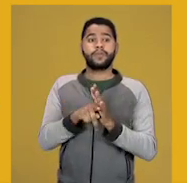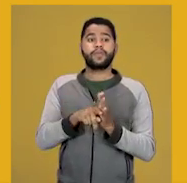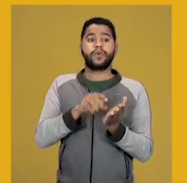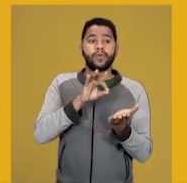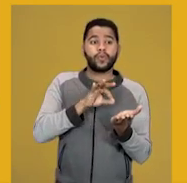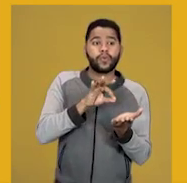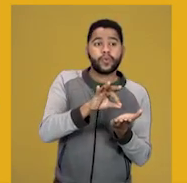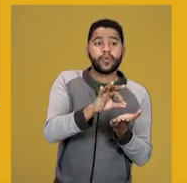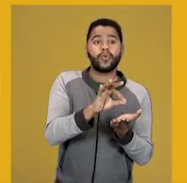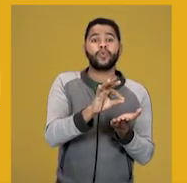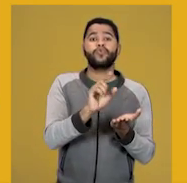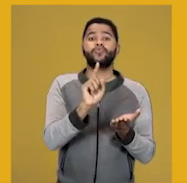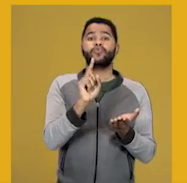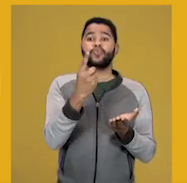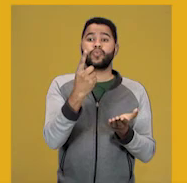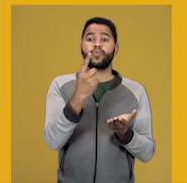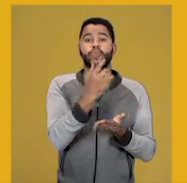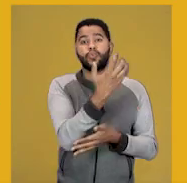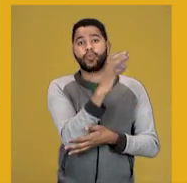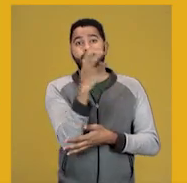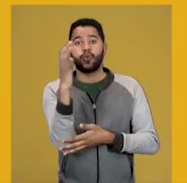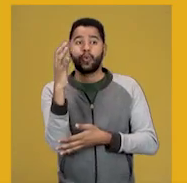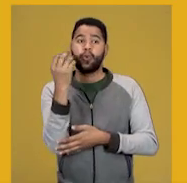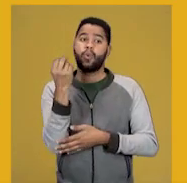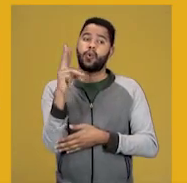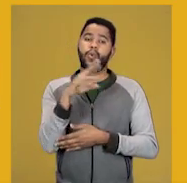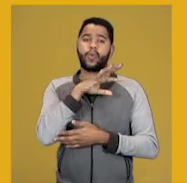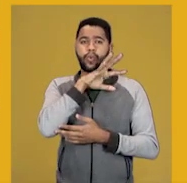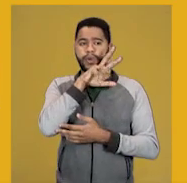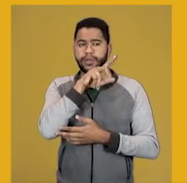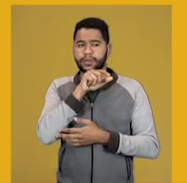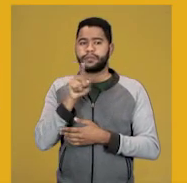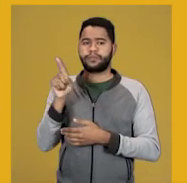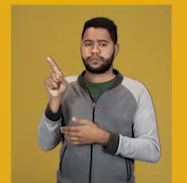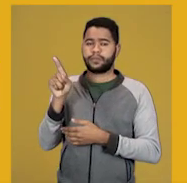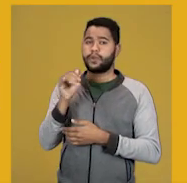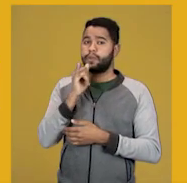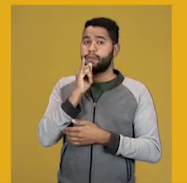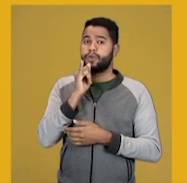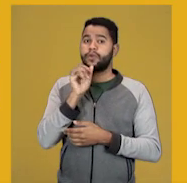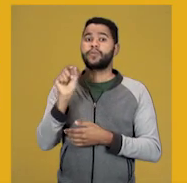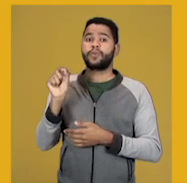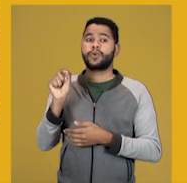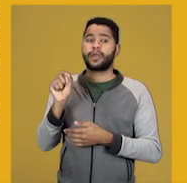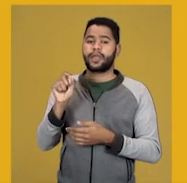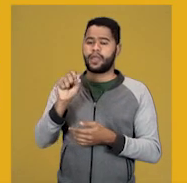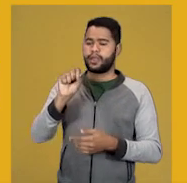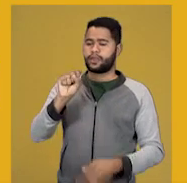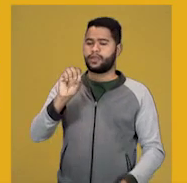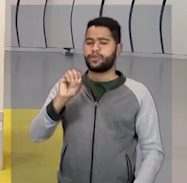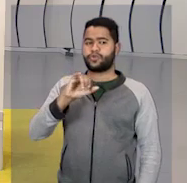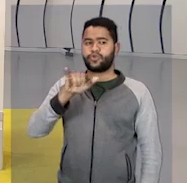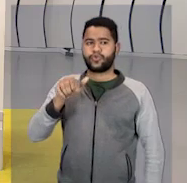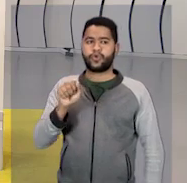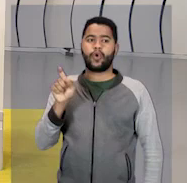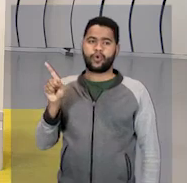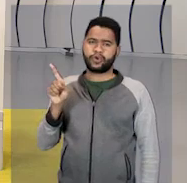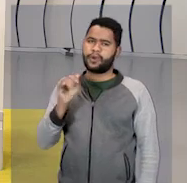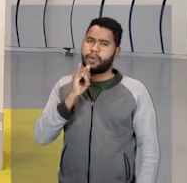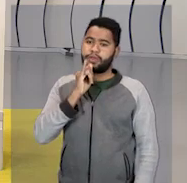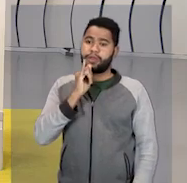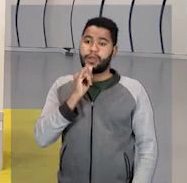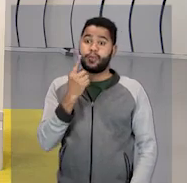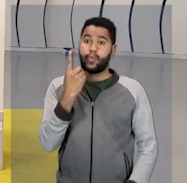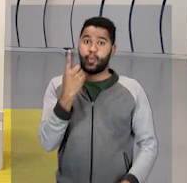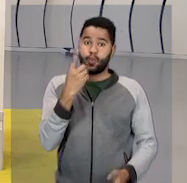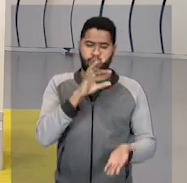criação de uma única espécie agrícola animal. Como eu mostrei aqui, por exemplo, a soja, né? Então a soja aí é a cultura apenas